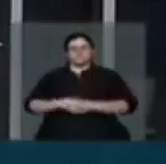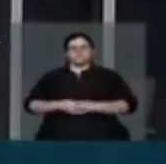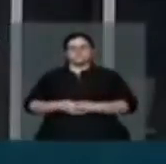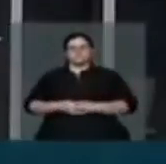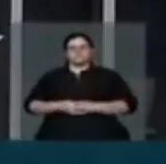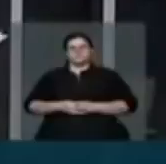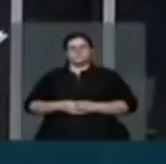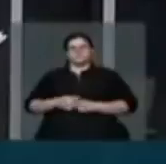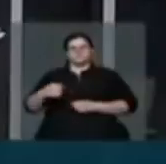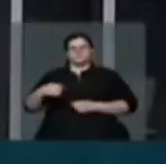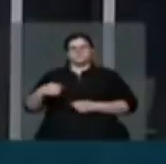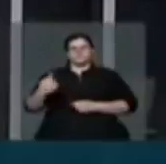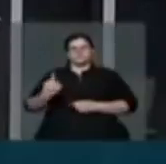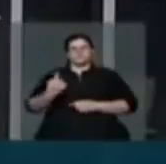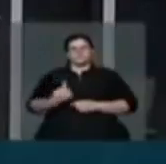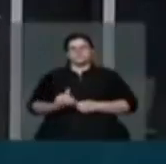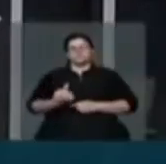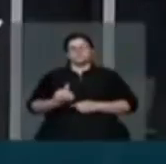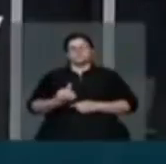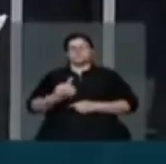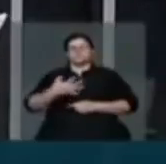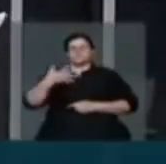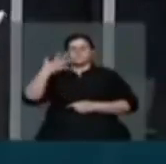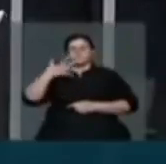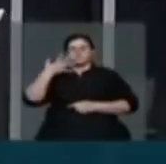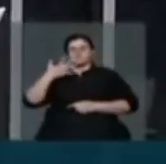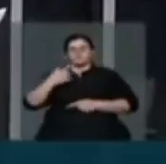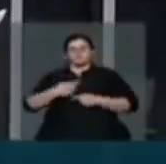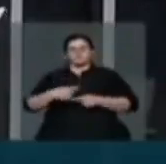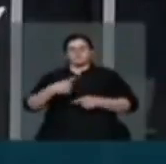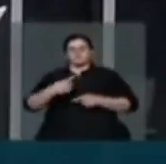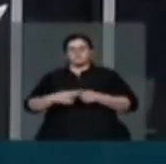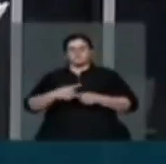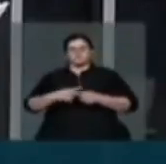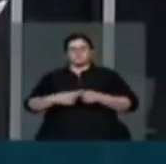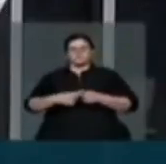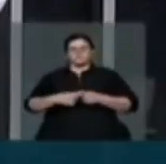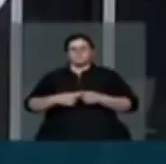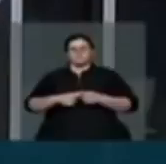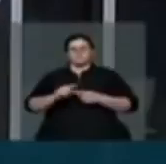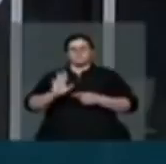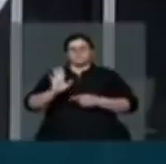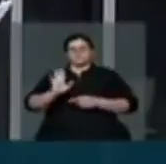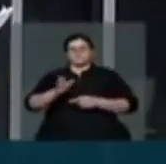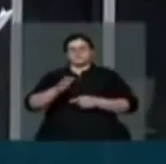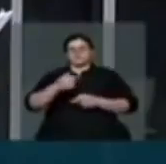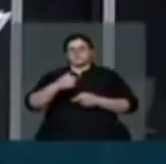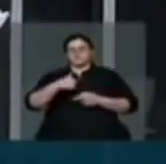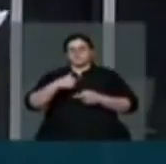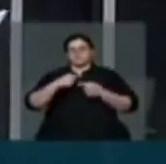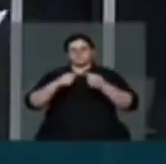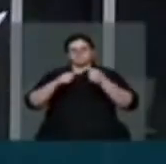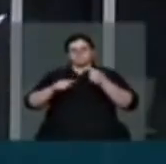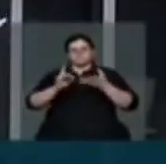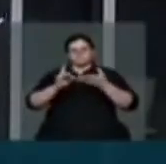O que me faz chegar aqui, senhor presidente, a essa tribuna nesse dia, e já deixando registrado meu repúdio e